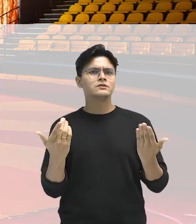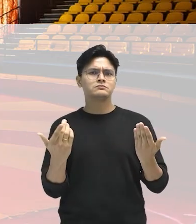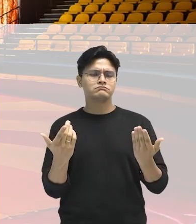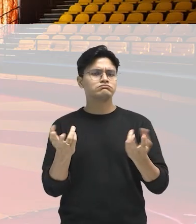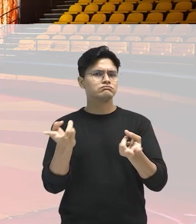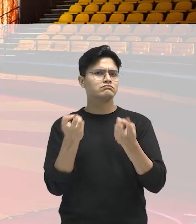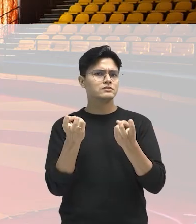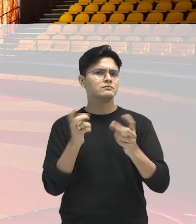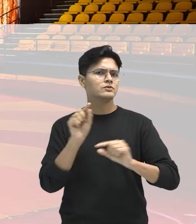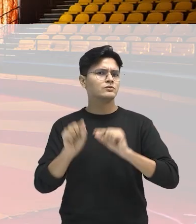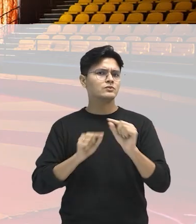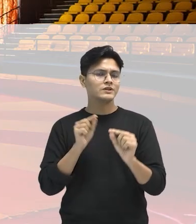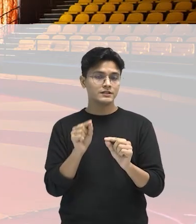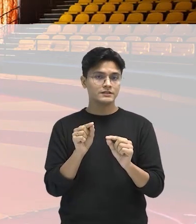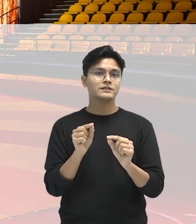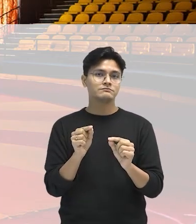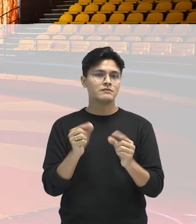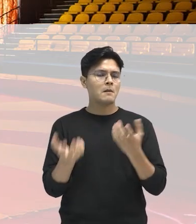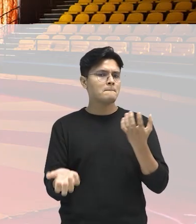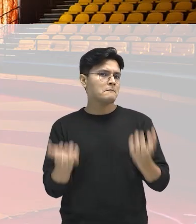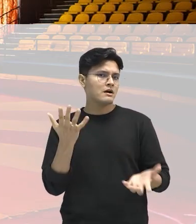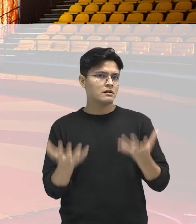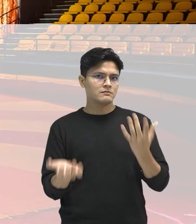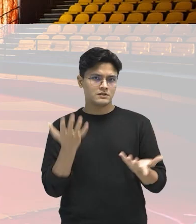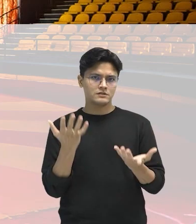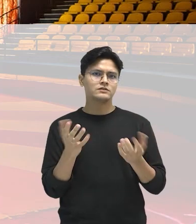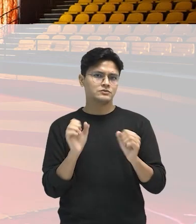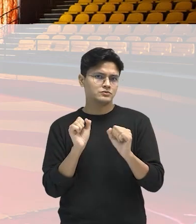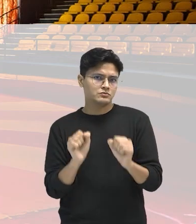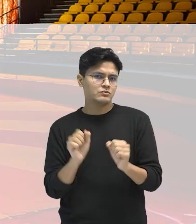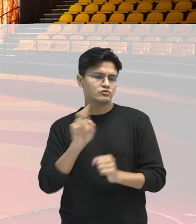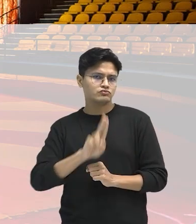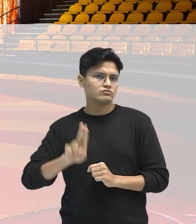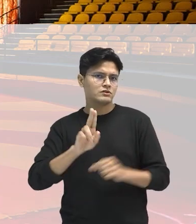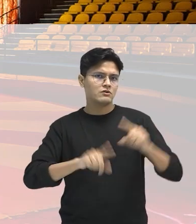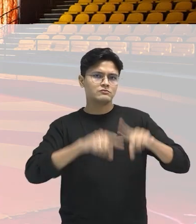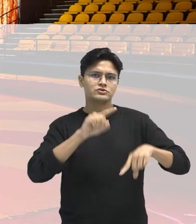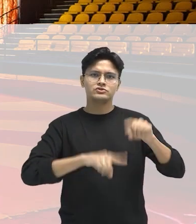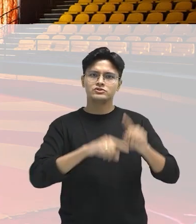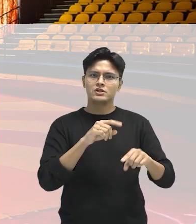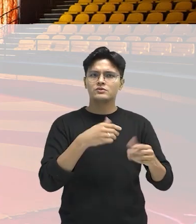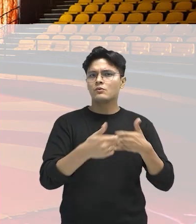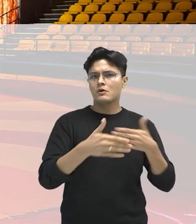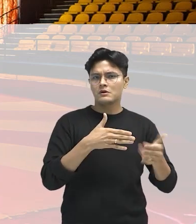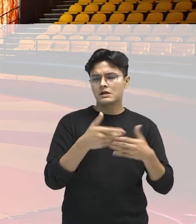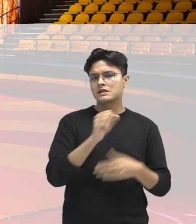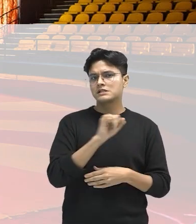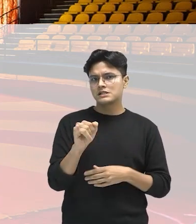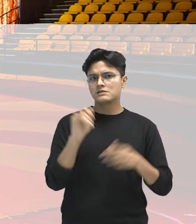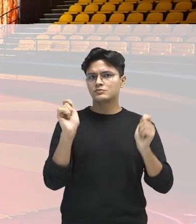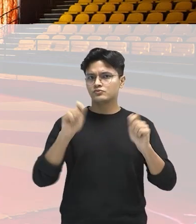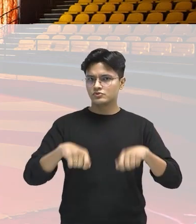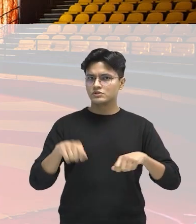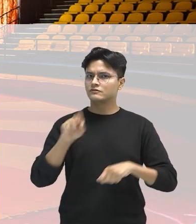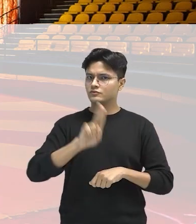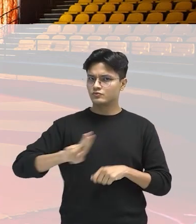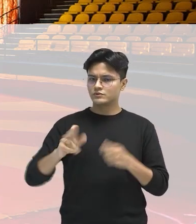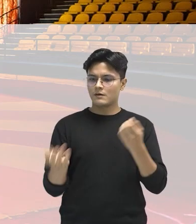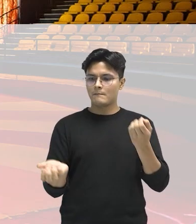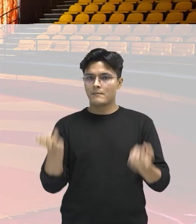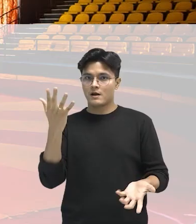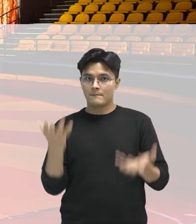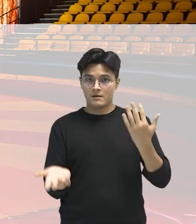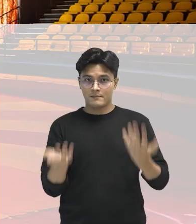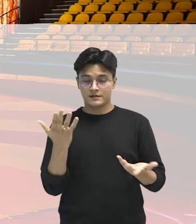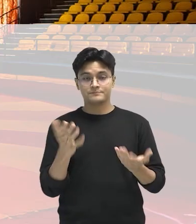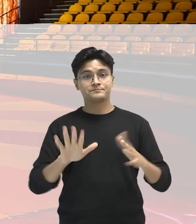Que malabarismo a gente pode fazer aí com praticamente qualquer objeto que dê, né, para a gente manipular. Então,